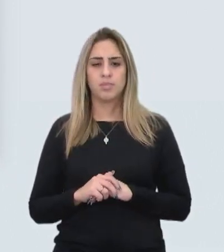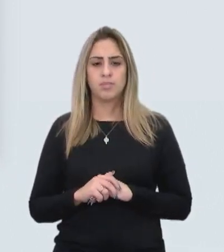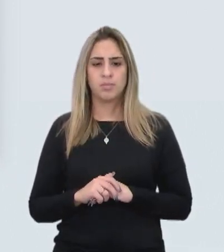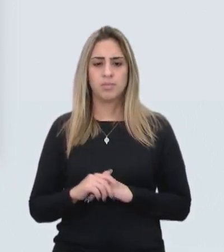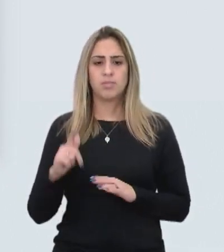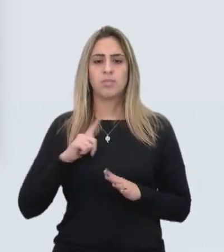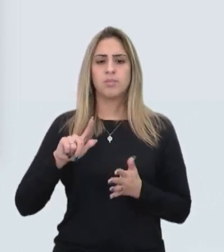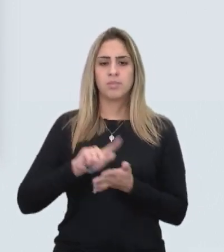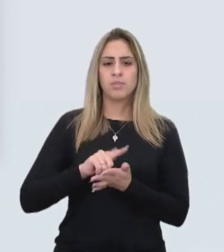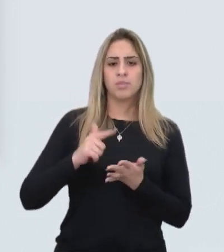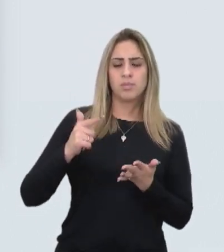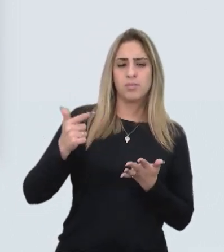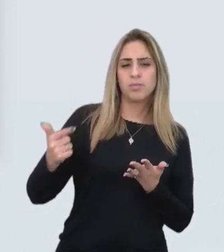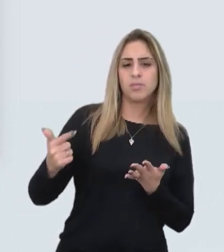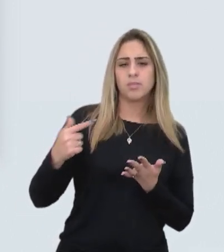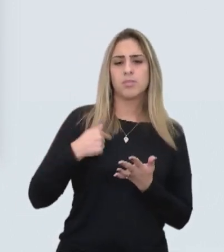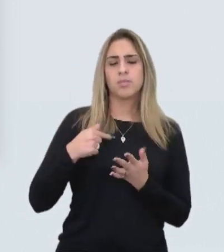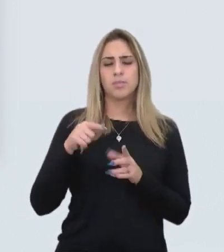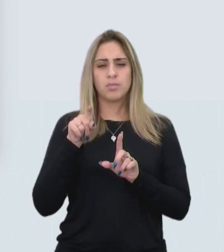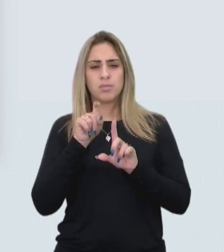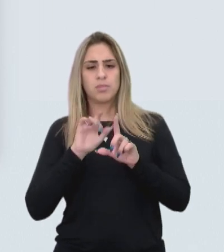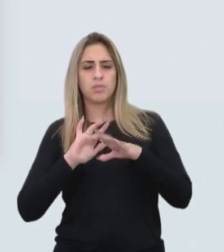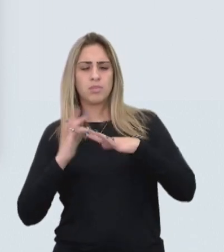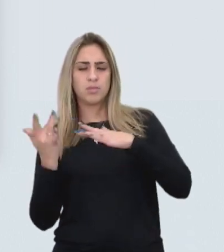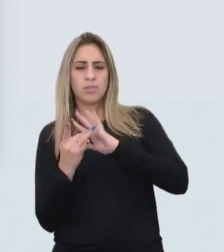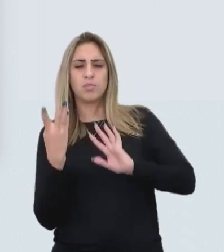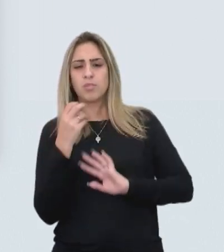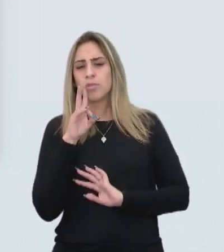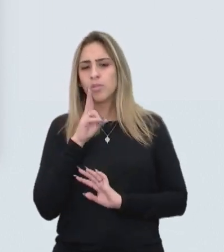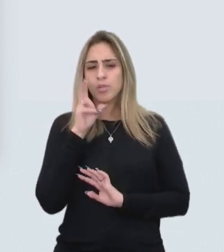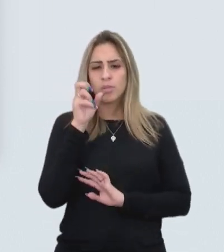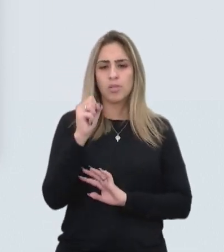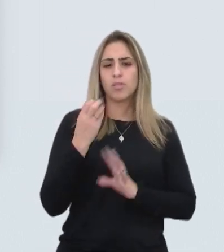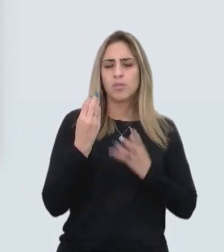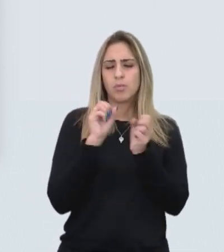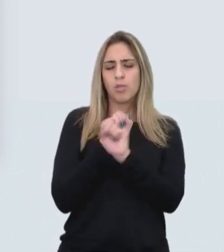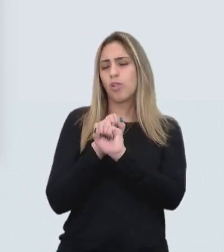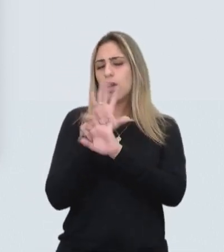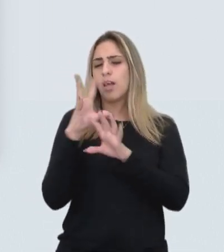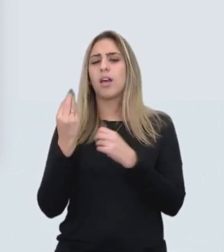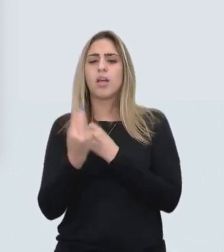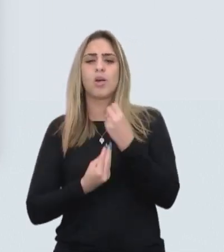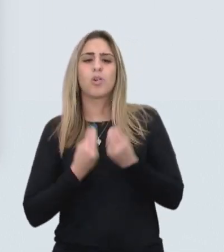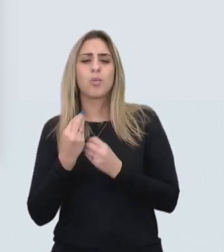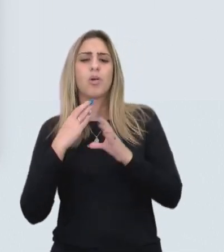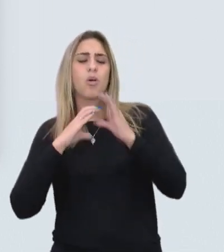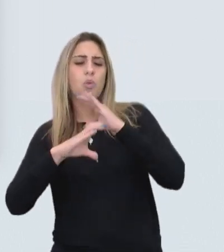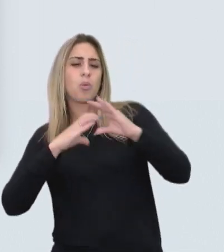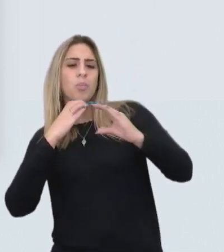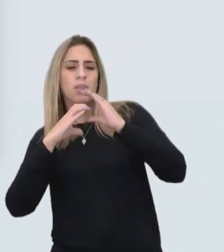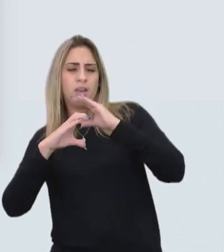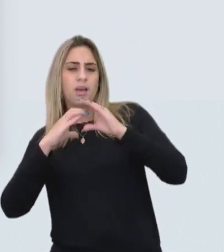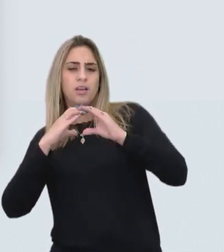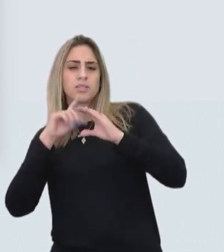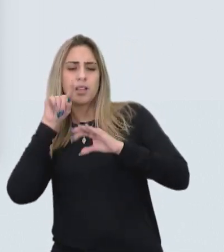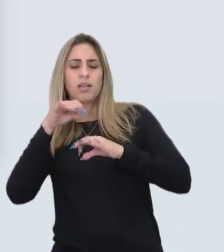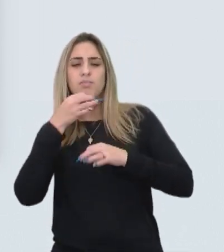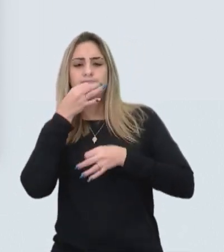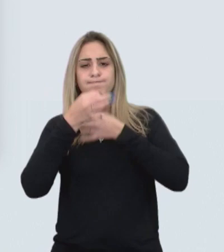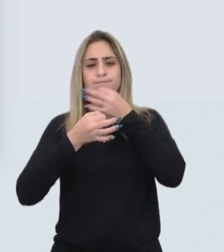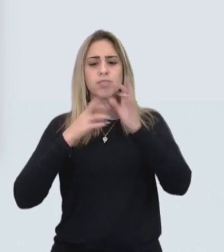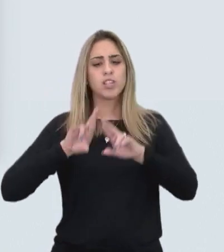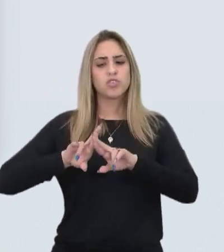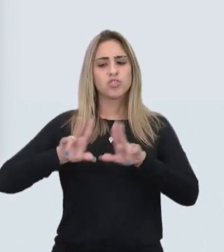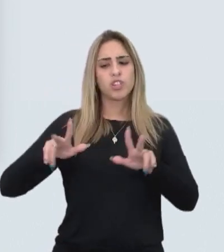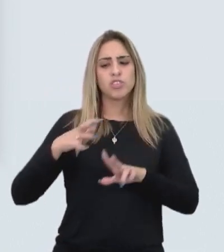os jornalistas livres e uma mídia independente muito forte, ficou muito claro como que a comunicação, elas são narrativas